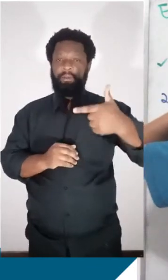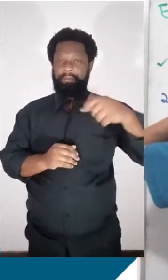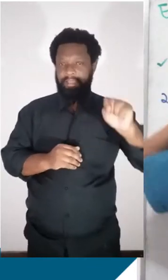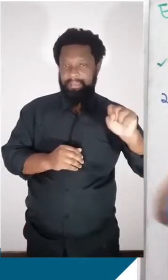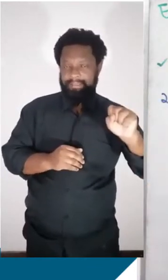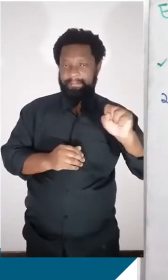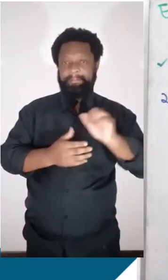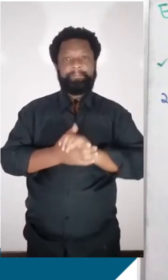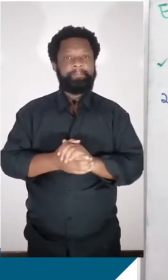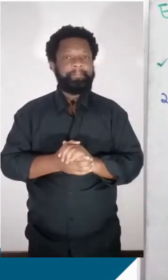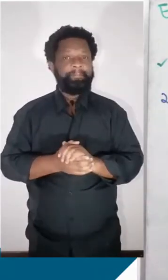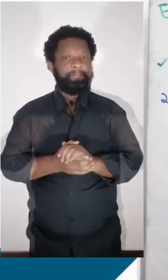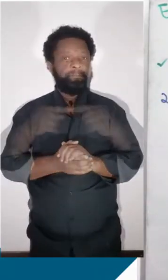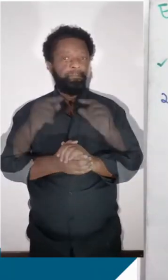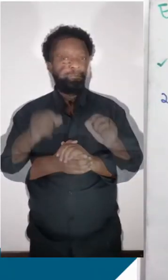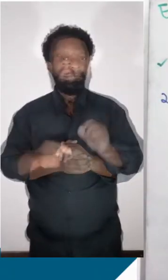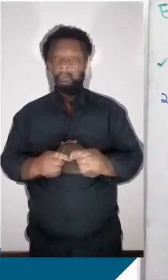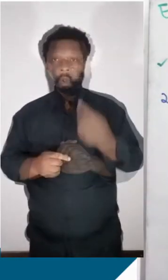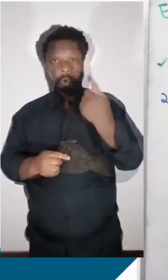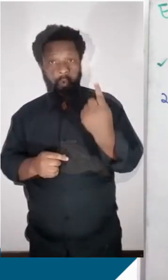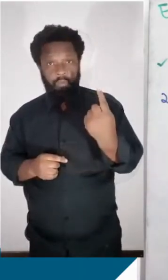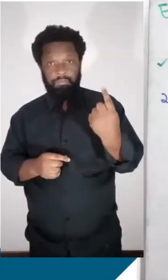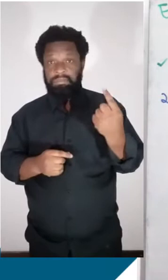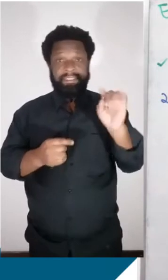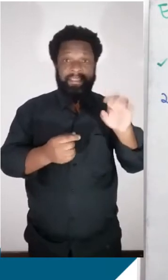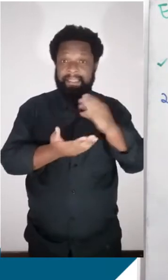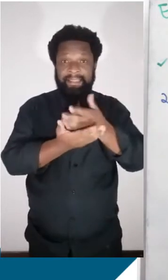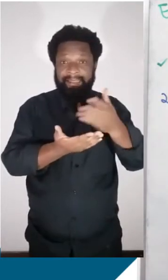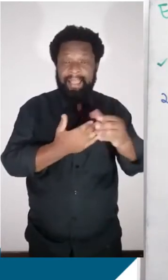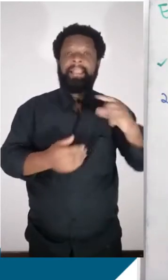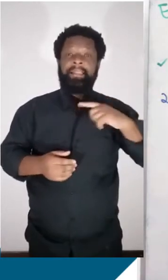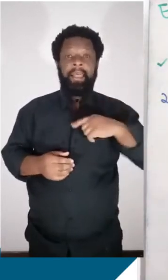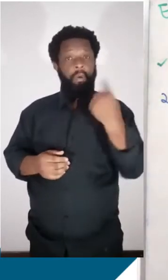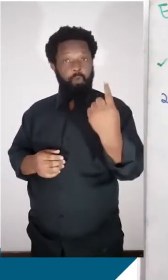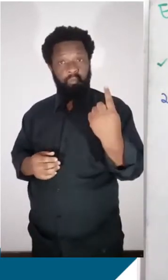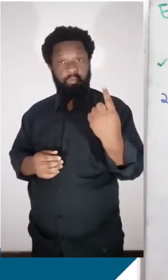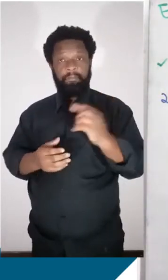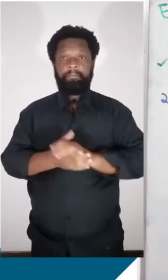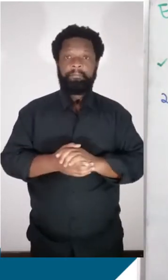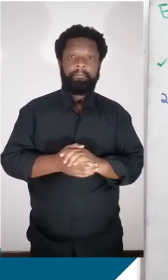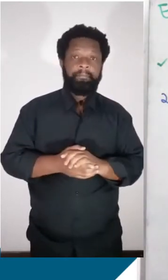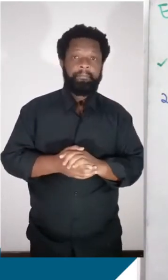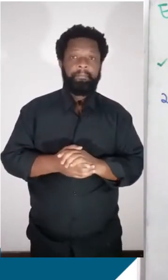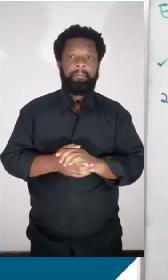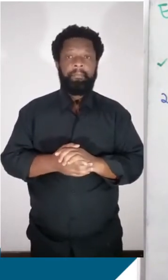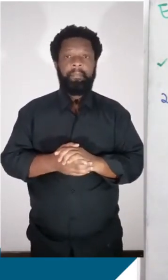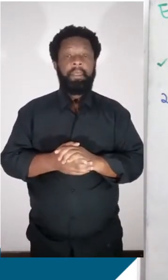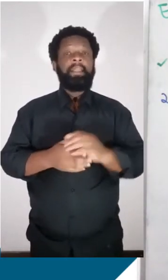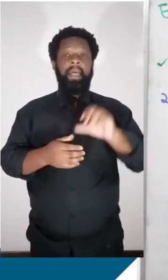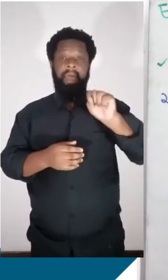H2S está para 1, porque aqui se não tem nada, tem 1